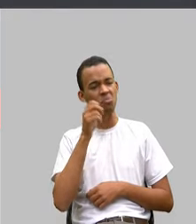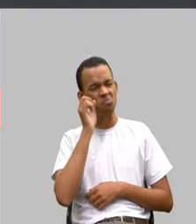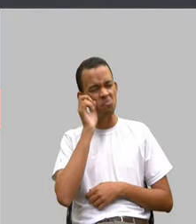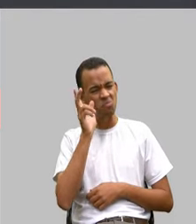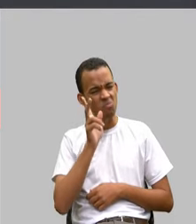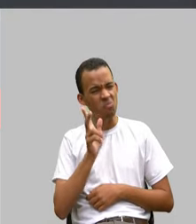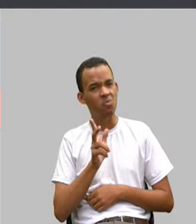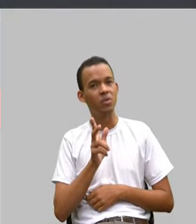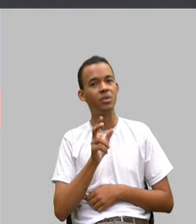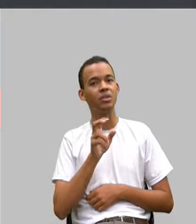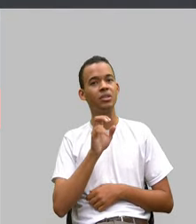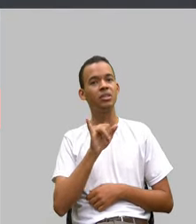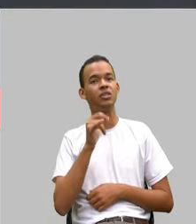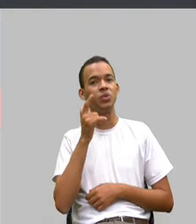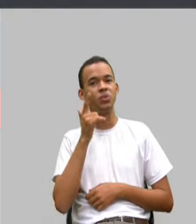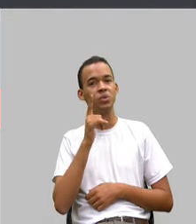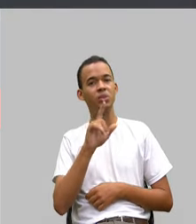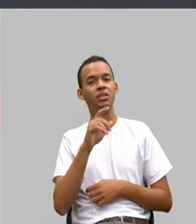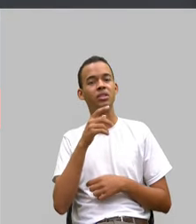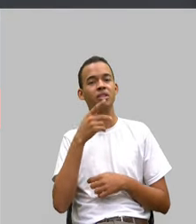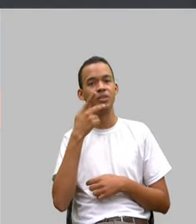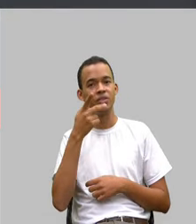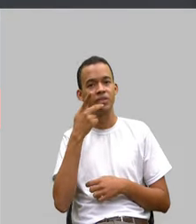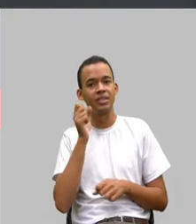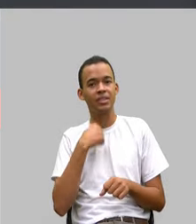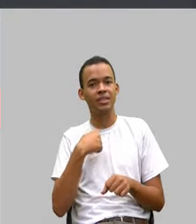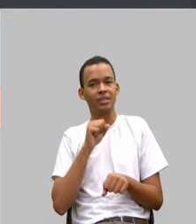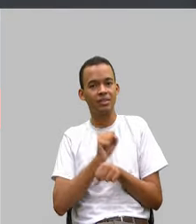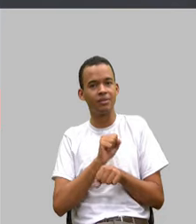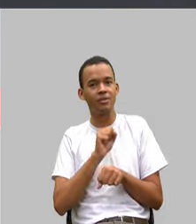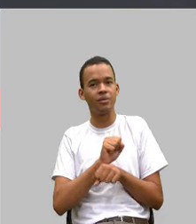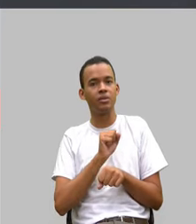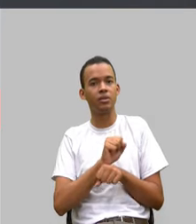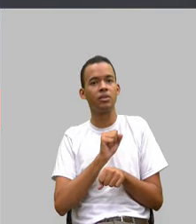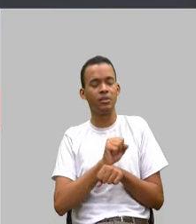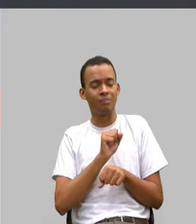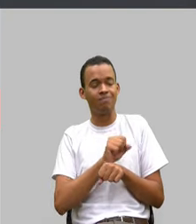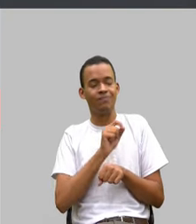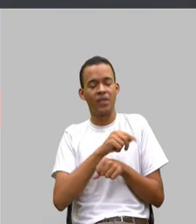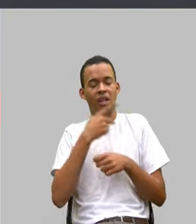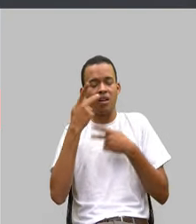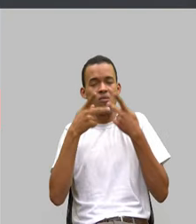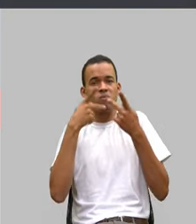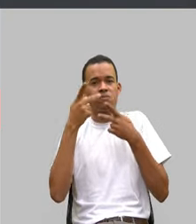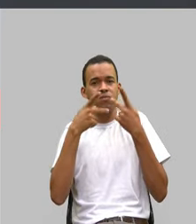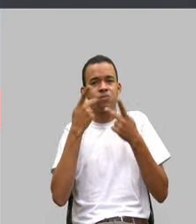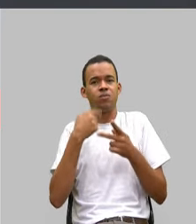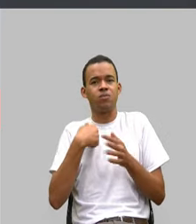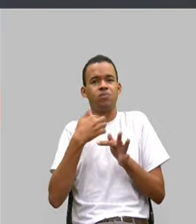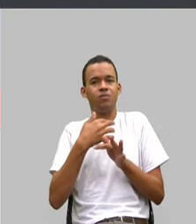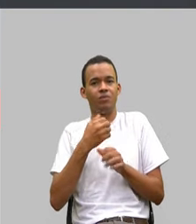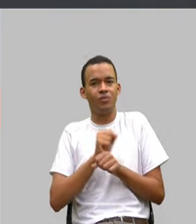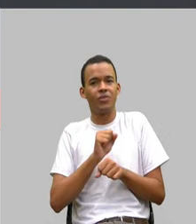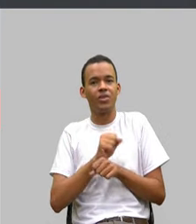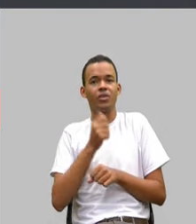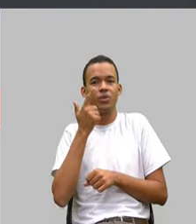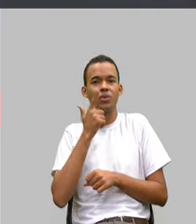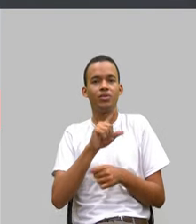ele voltasse a falar e eu estava esperando ele voltar a falar ele voltava